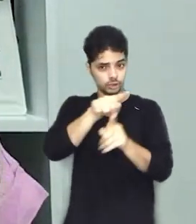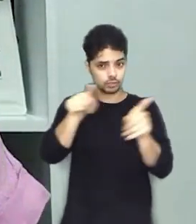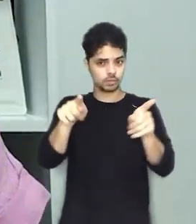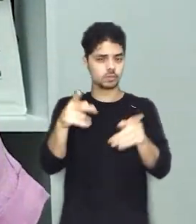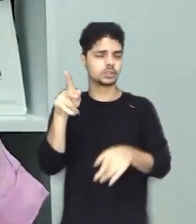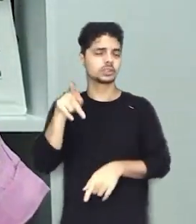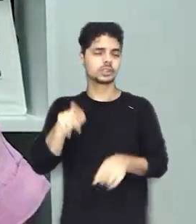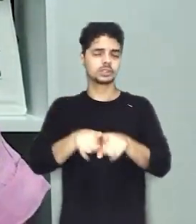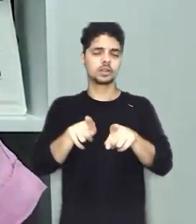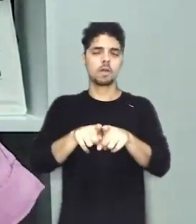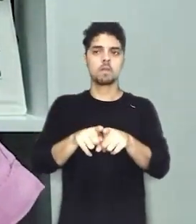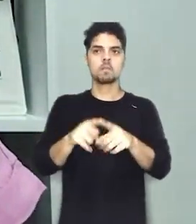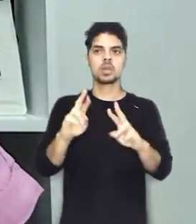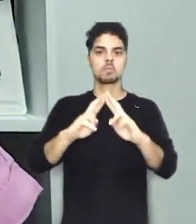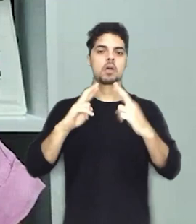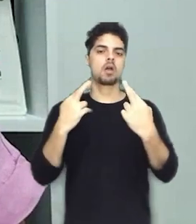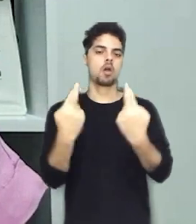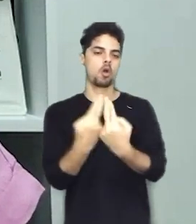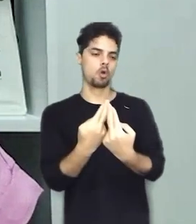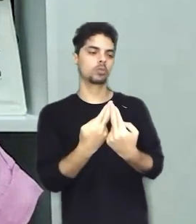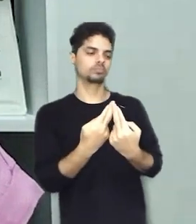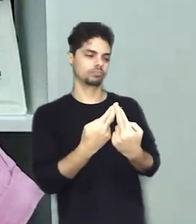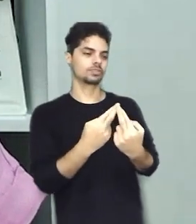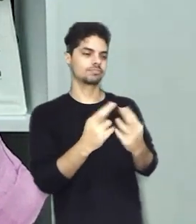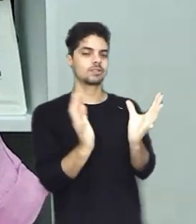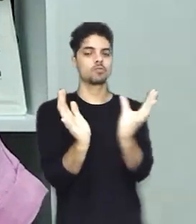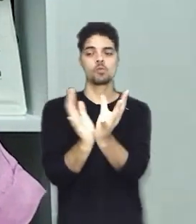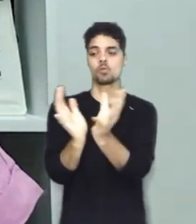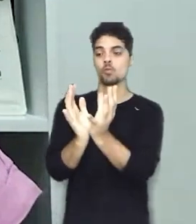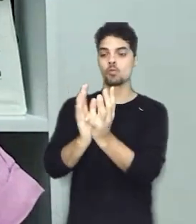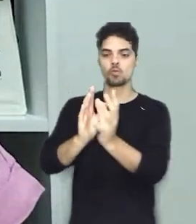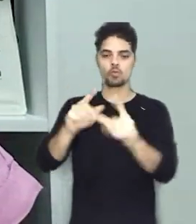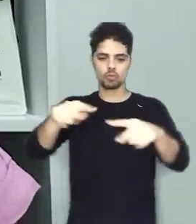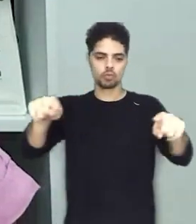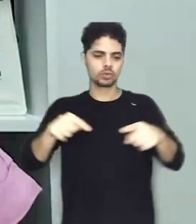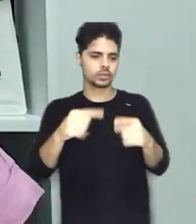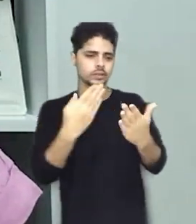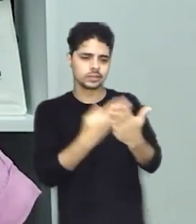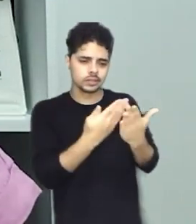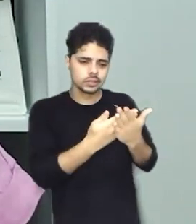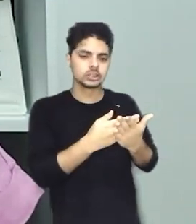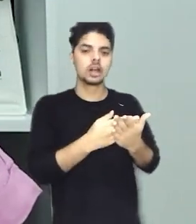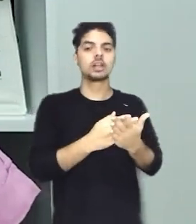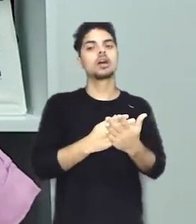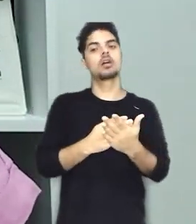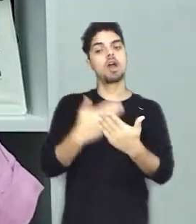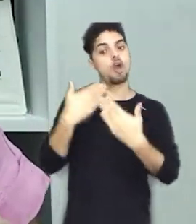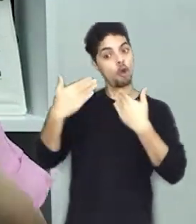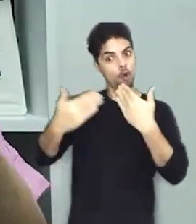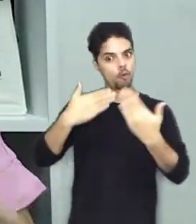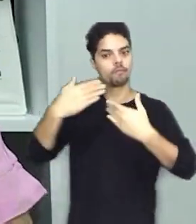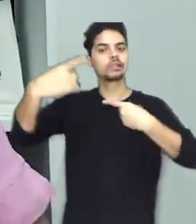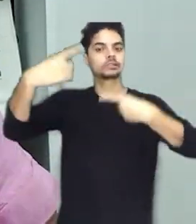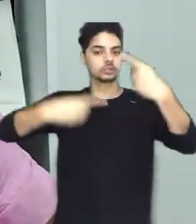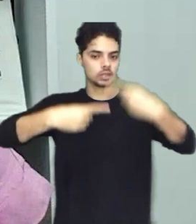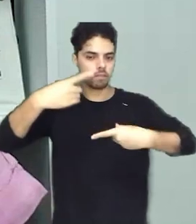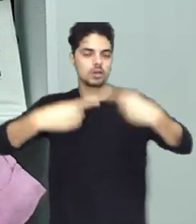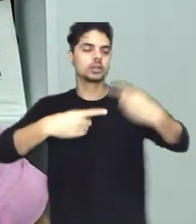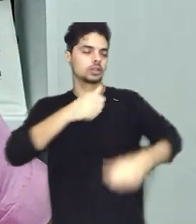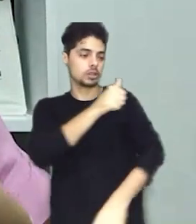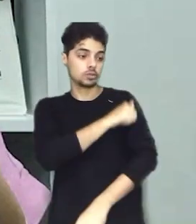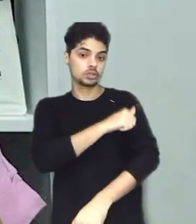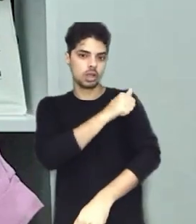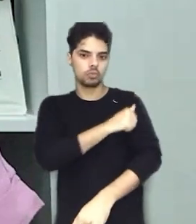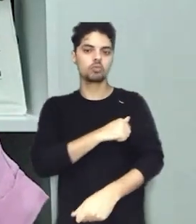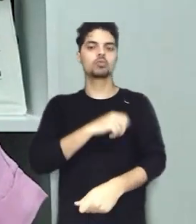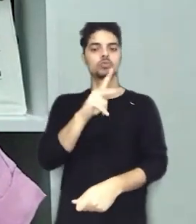roda de conversa os alunos possam refletir, possam debater e analisar mais criticamente os vários